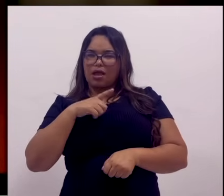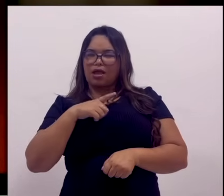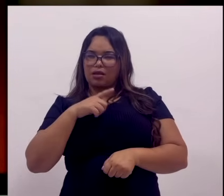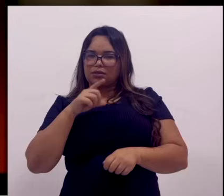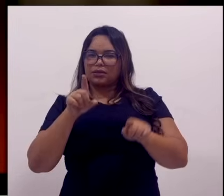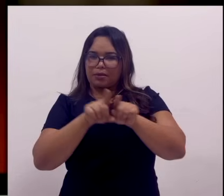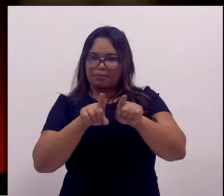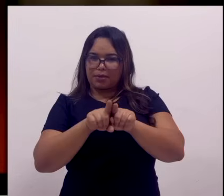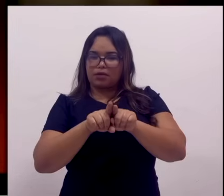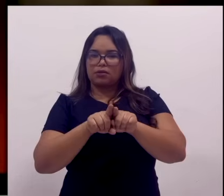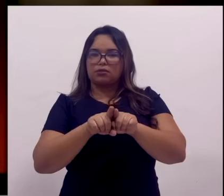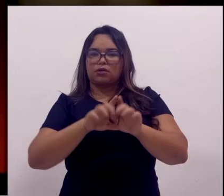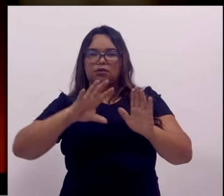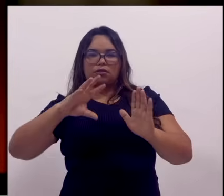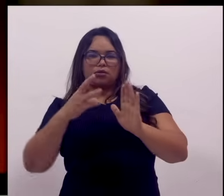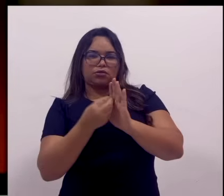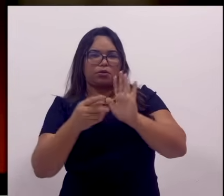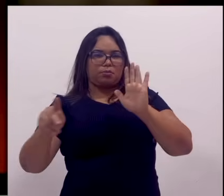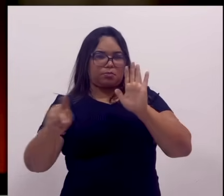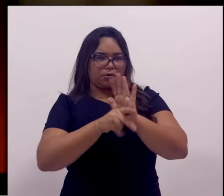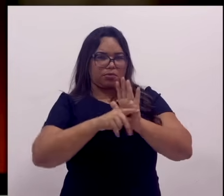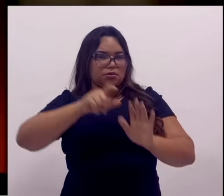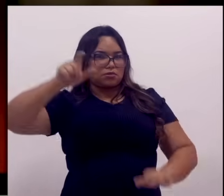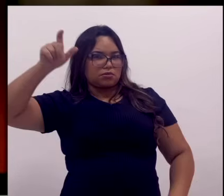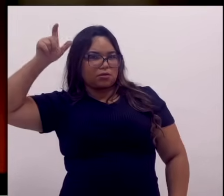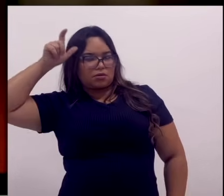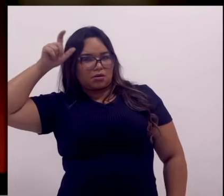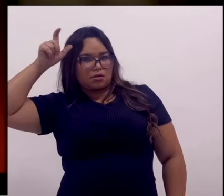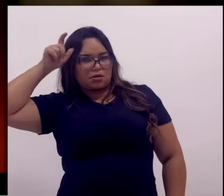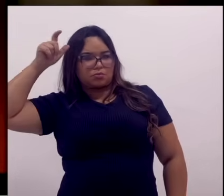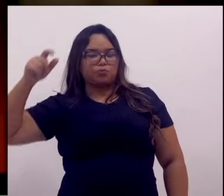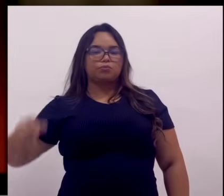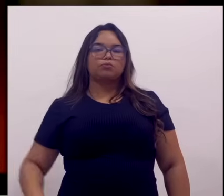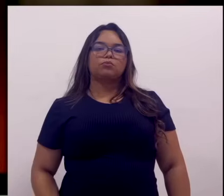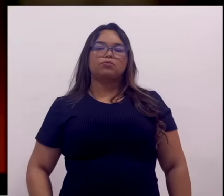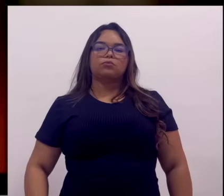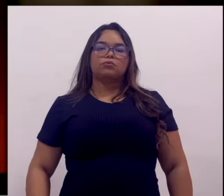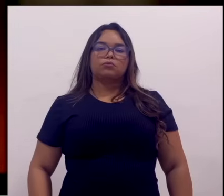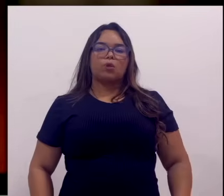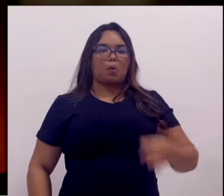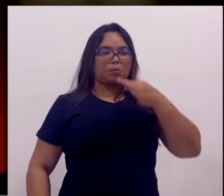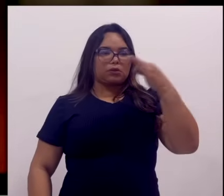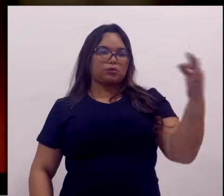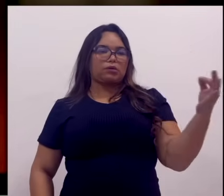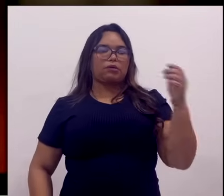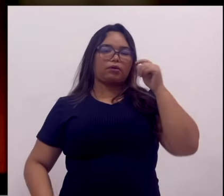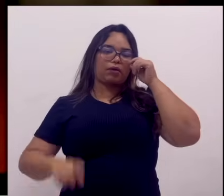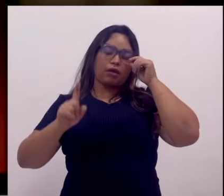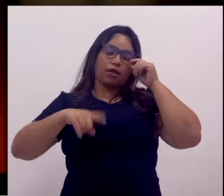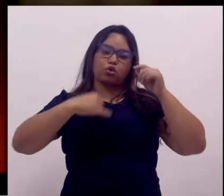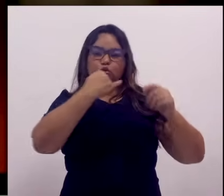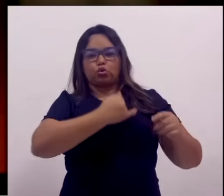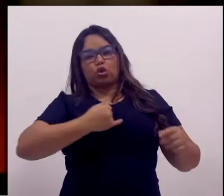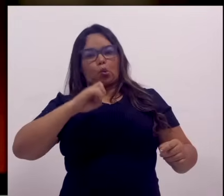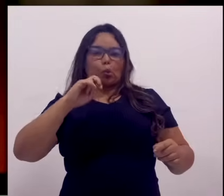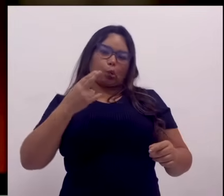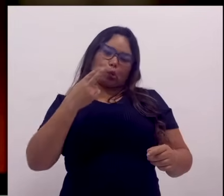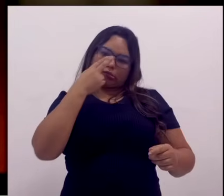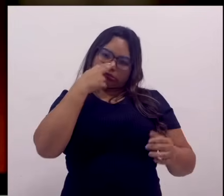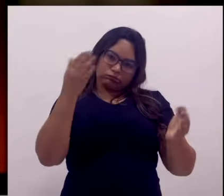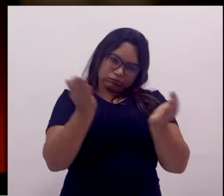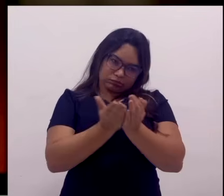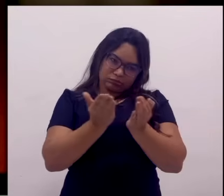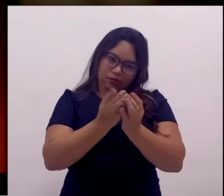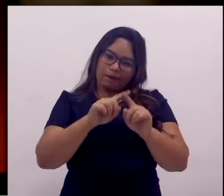Satanás no mundo, que dizem que são judeus ou cristãos e não são, mas mentem. Eis que eu os